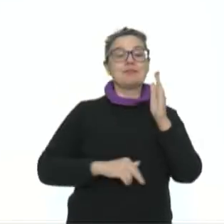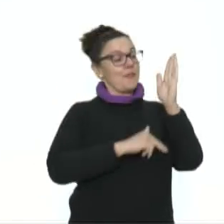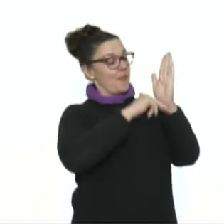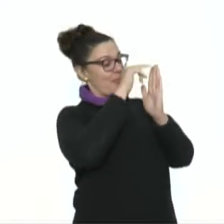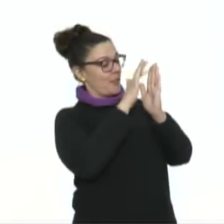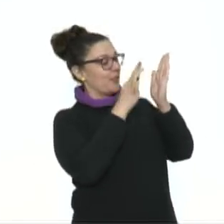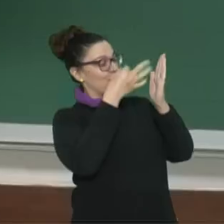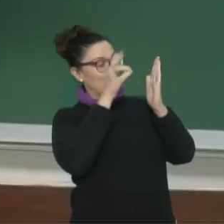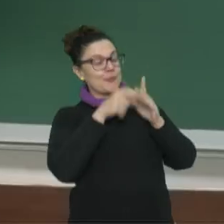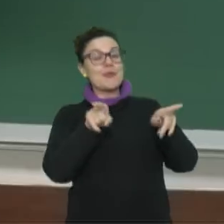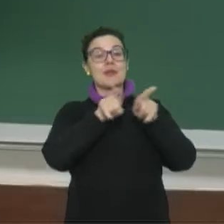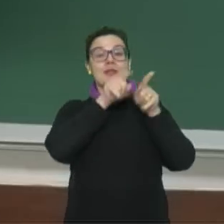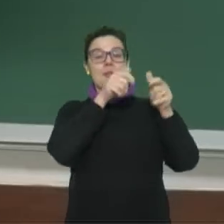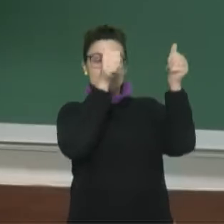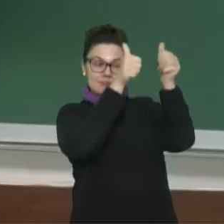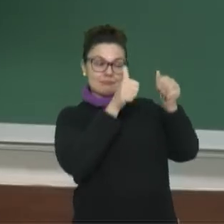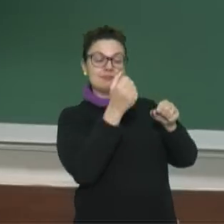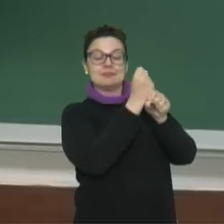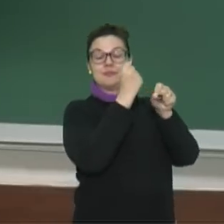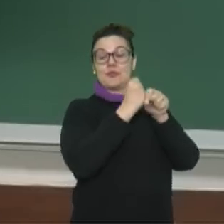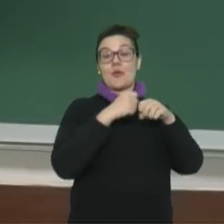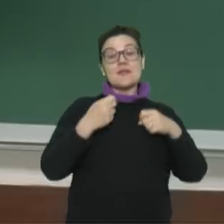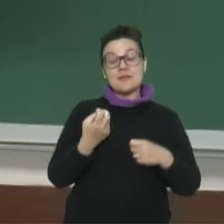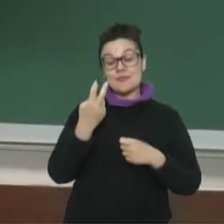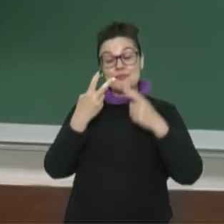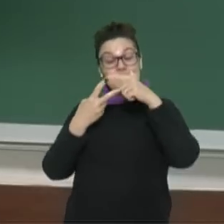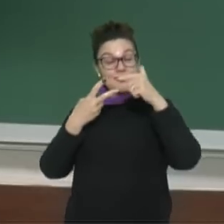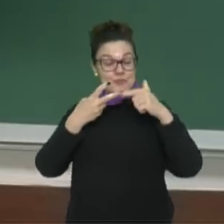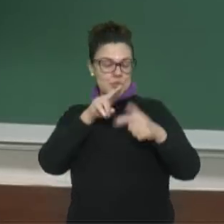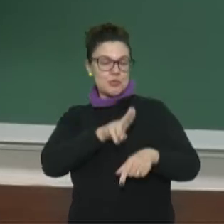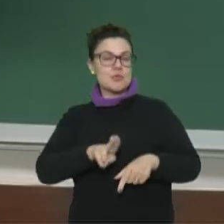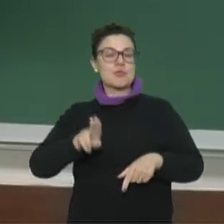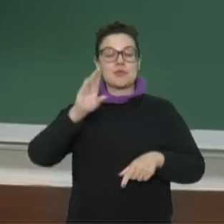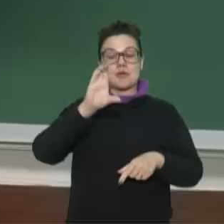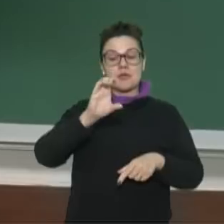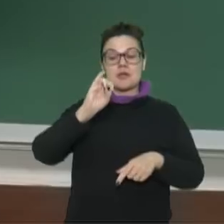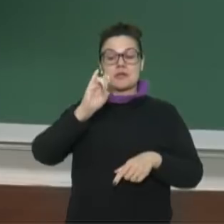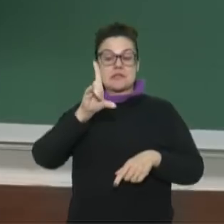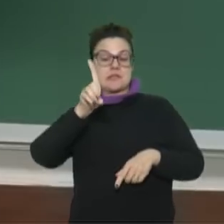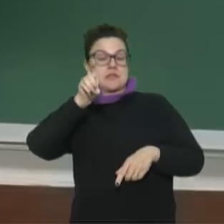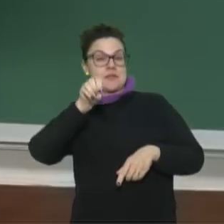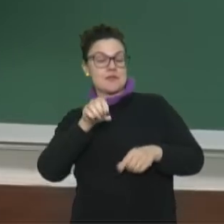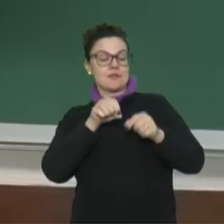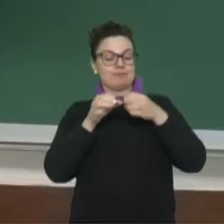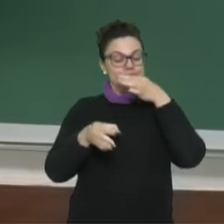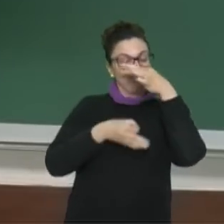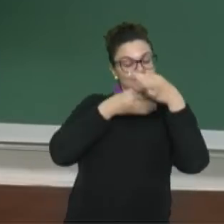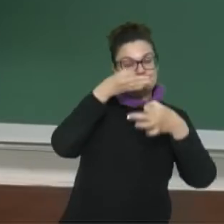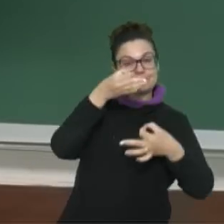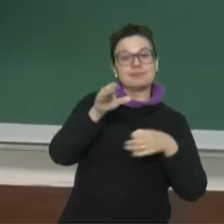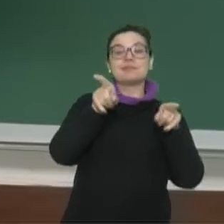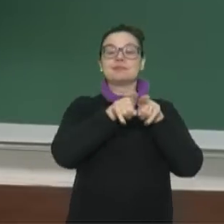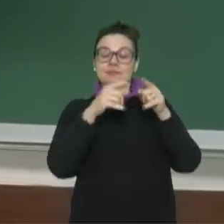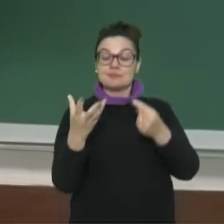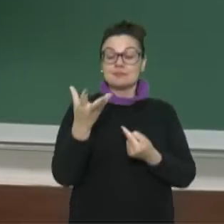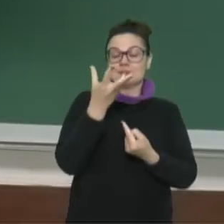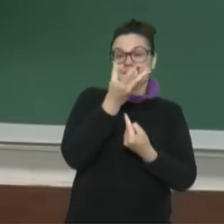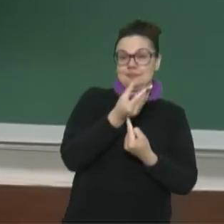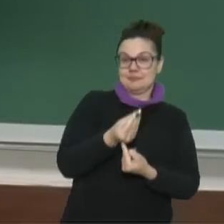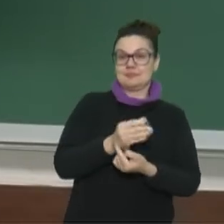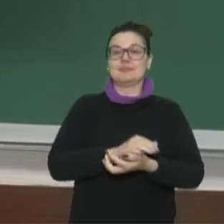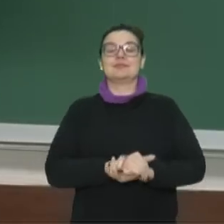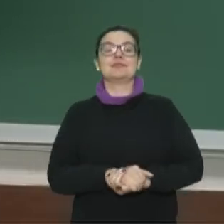né? Então, através dessas duas linguagens artísticas que o Cildo Meirelles vai trazer os seus pensamentos críticos e artísticos.